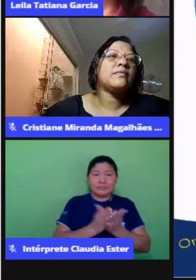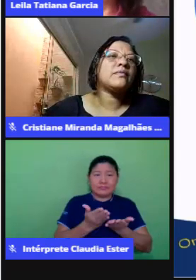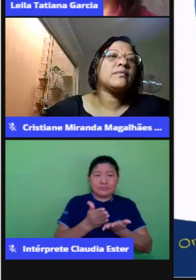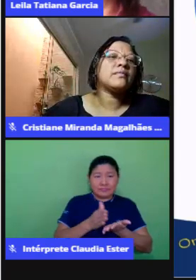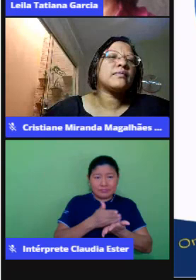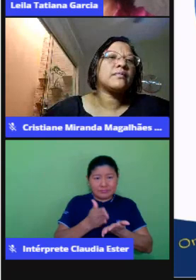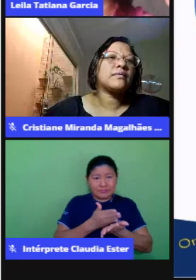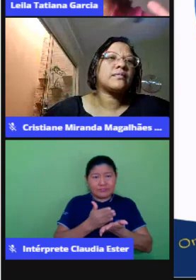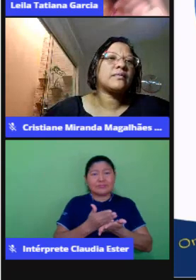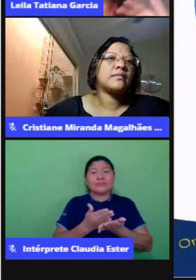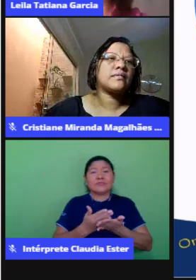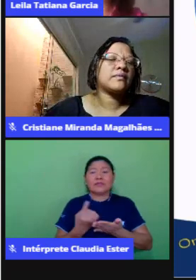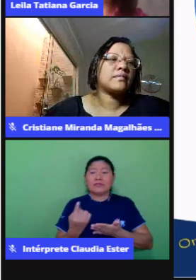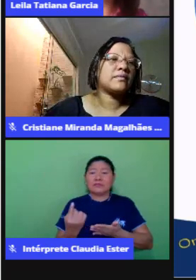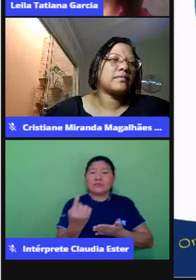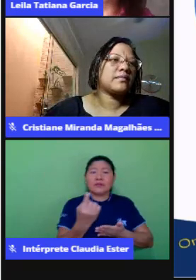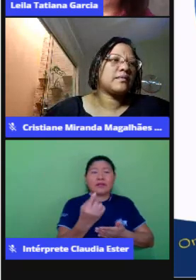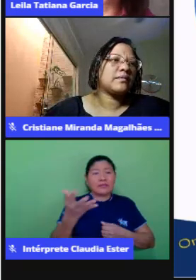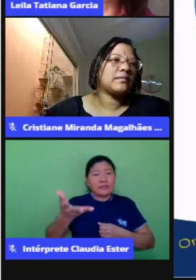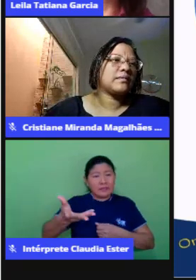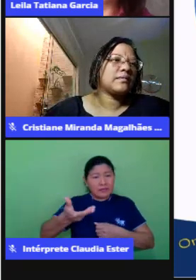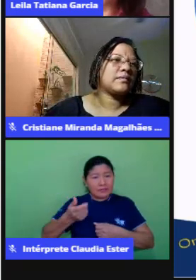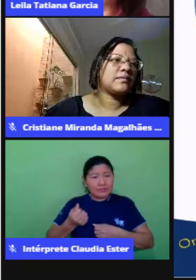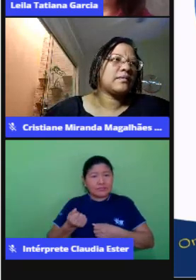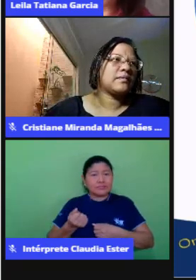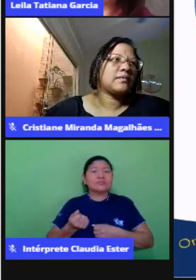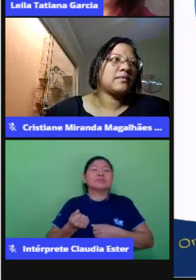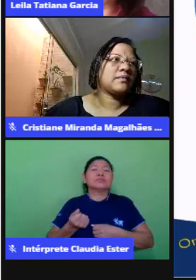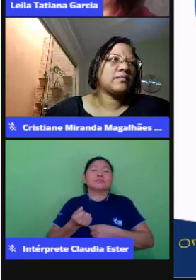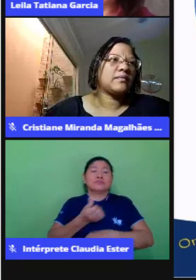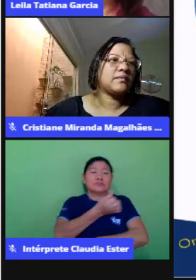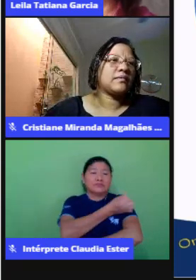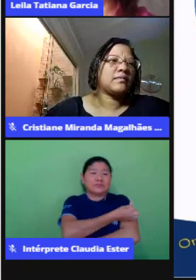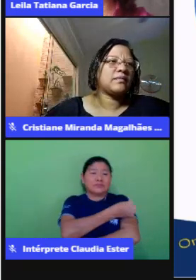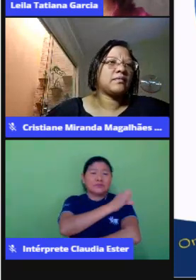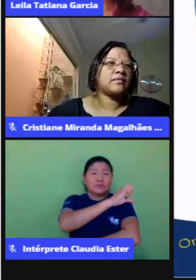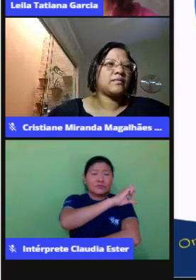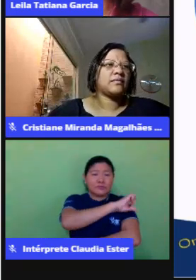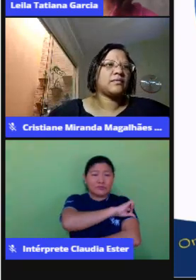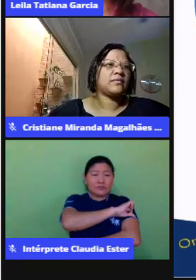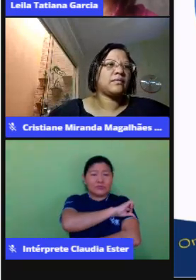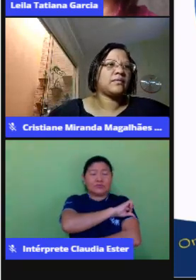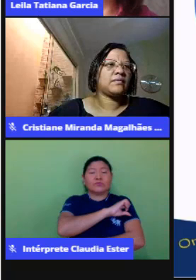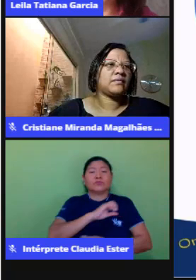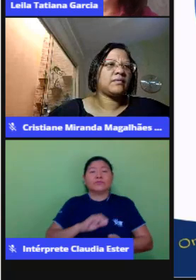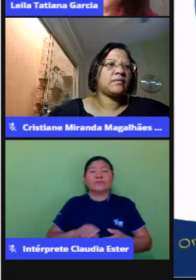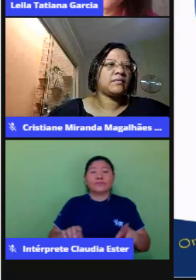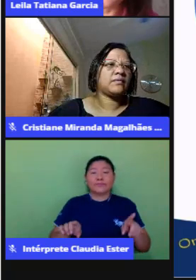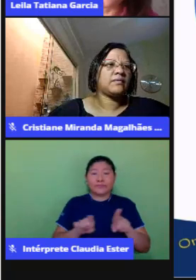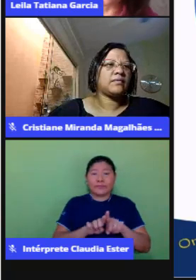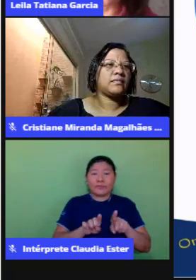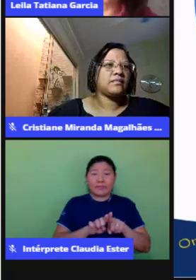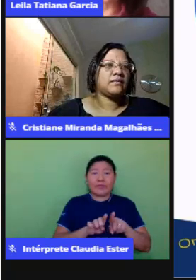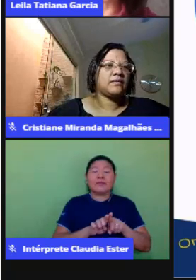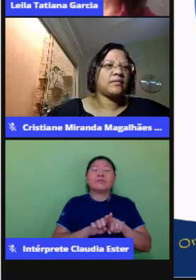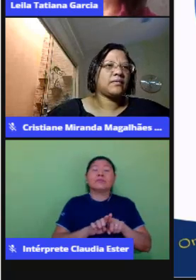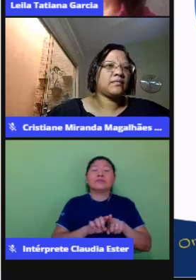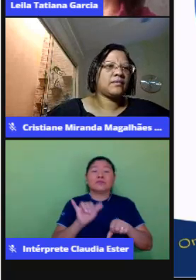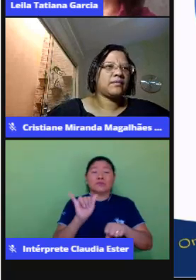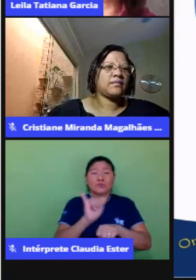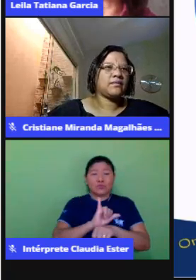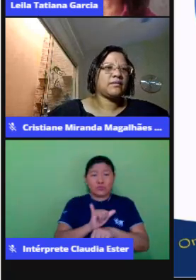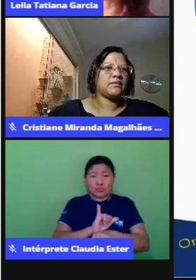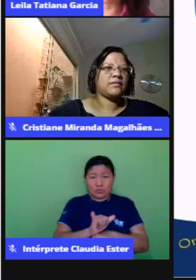cada caderno para que você possa planejar suas aulas direitinho aí, tá? Nós temos também o nosso canal do YouTube, né?